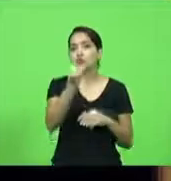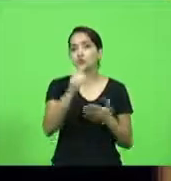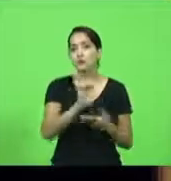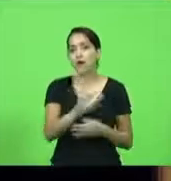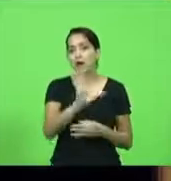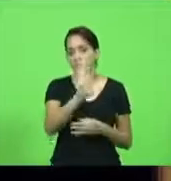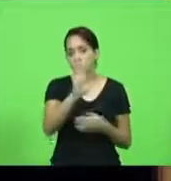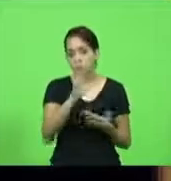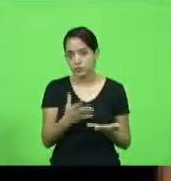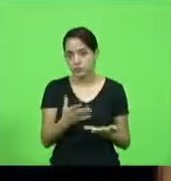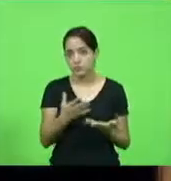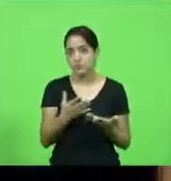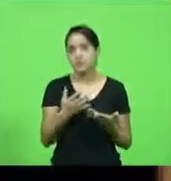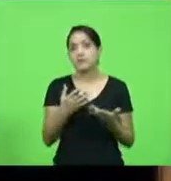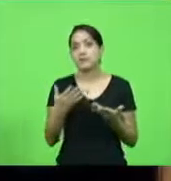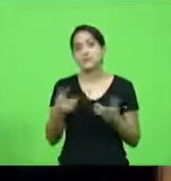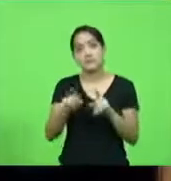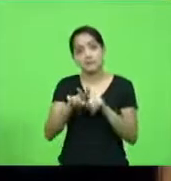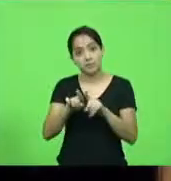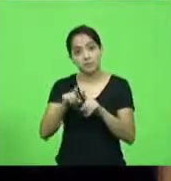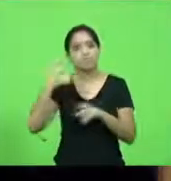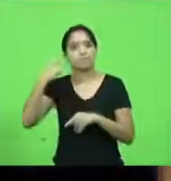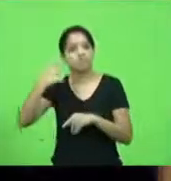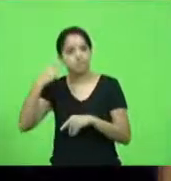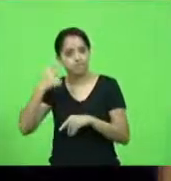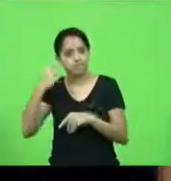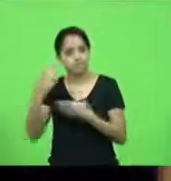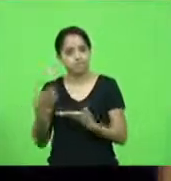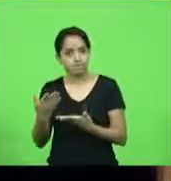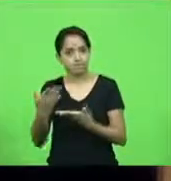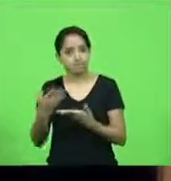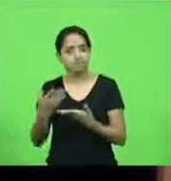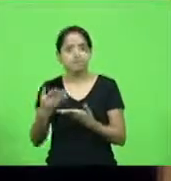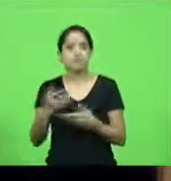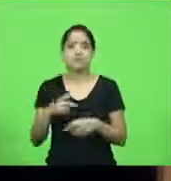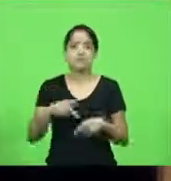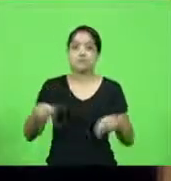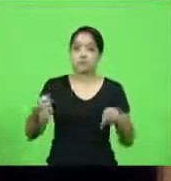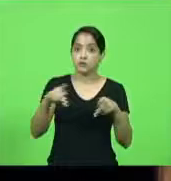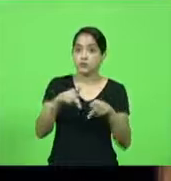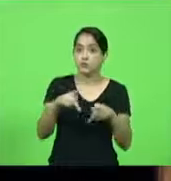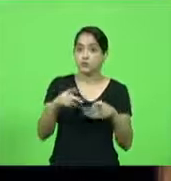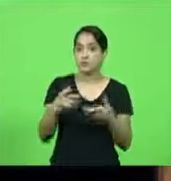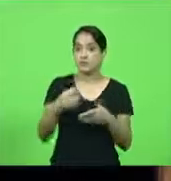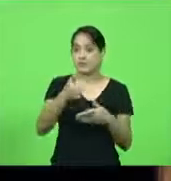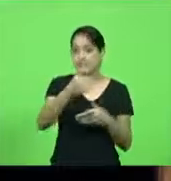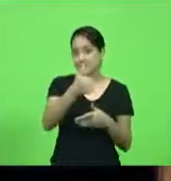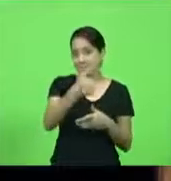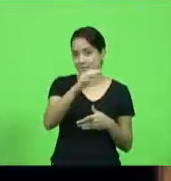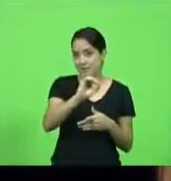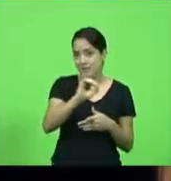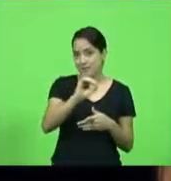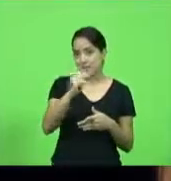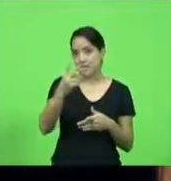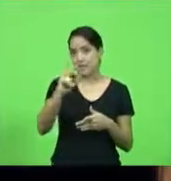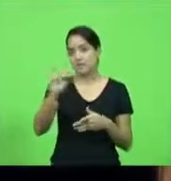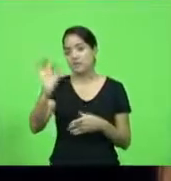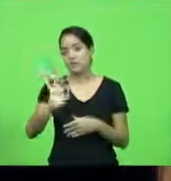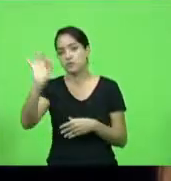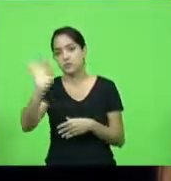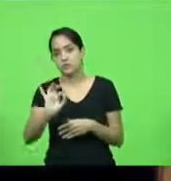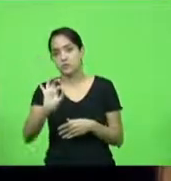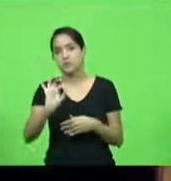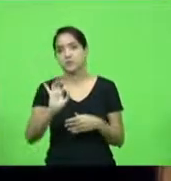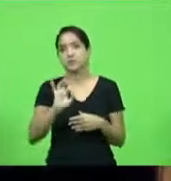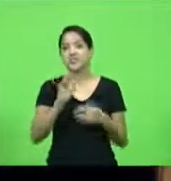a sucumbência dos advogados do Estado, que são os procuradores, de 10% a 20%. Poxa vida! Se o cidadão já